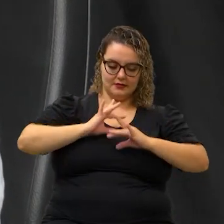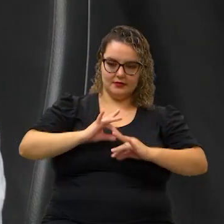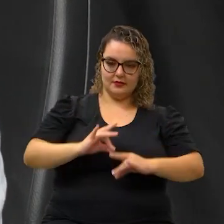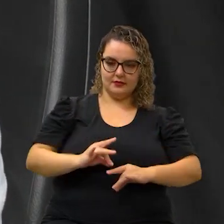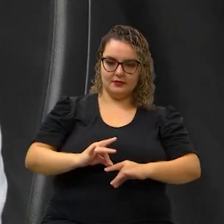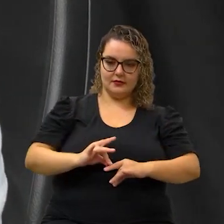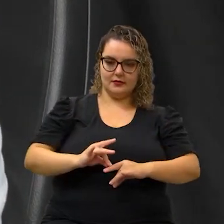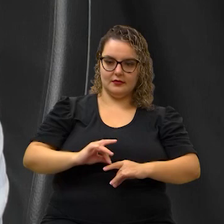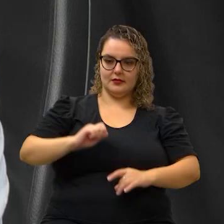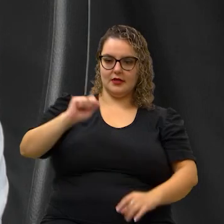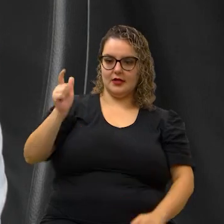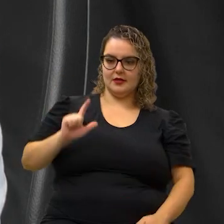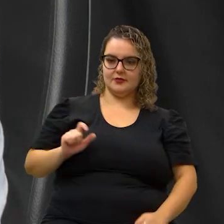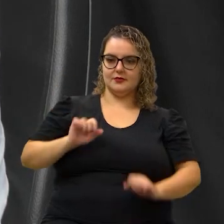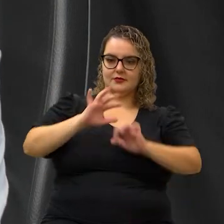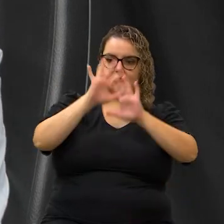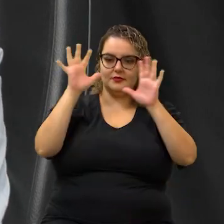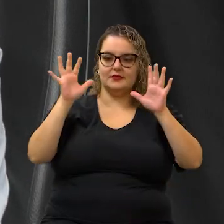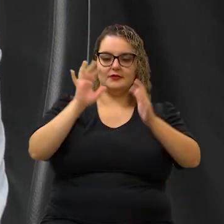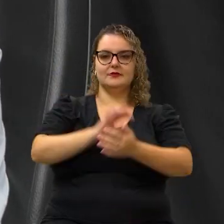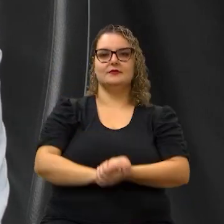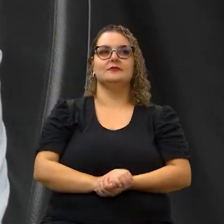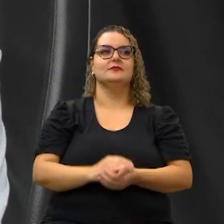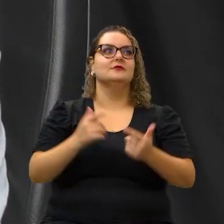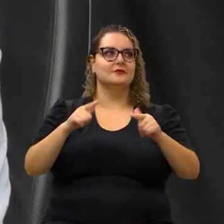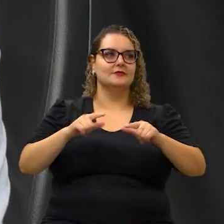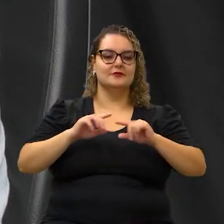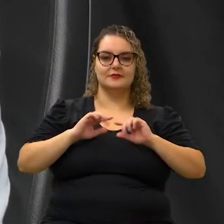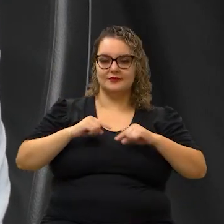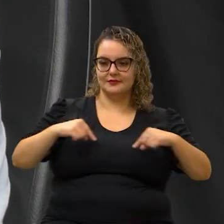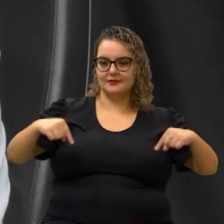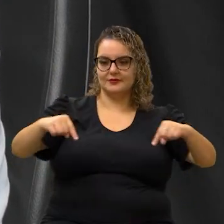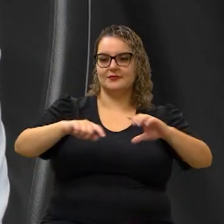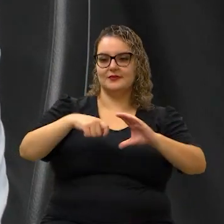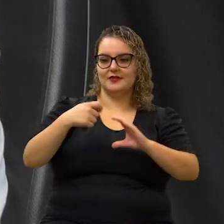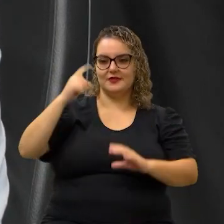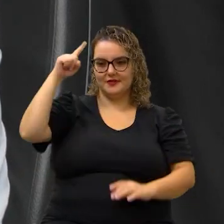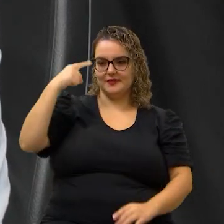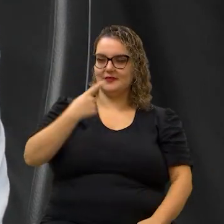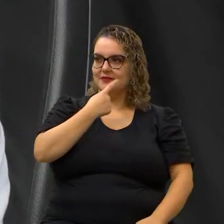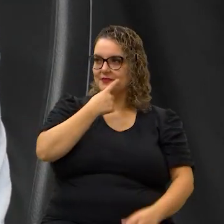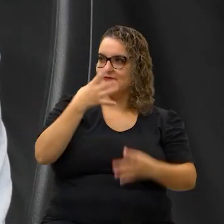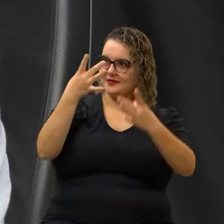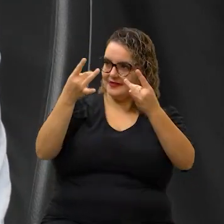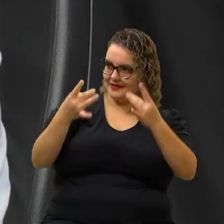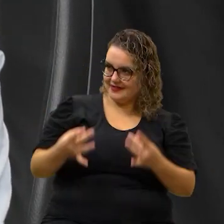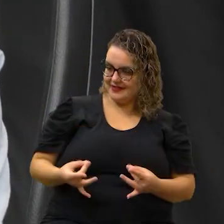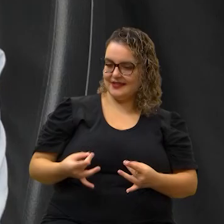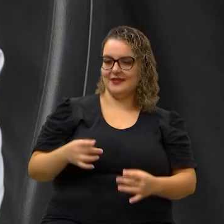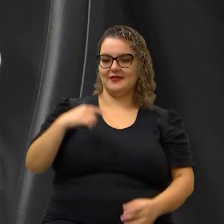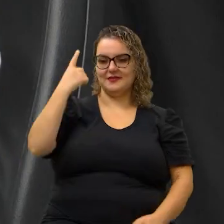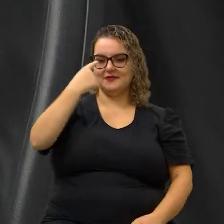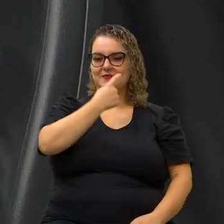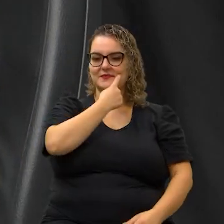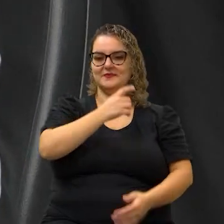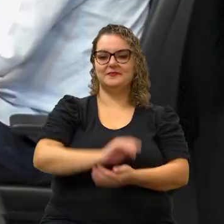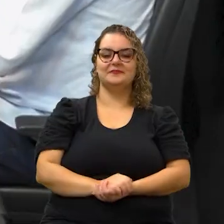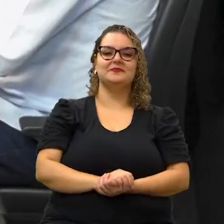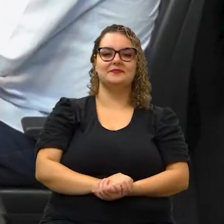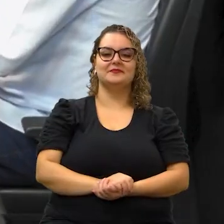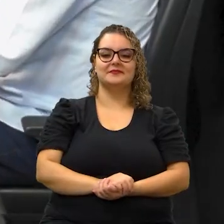camisa azul clara, estou aqui no ambiente dos estúdios da Casa do Povo, que já foi bem descrito aqui pela